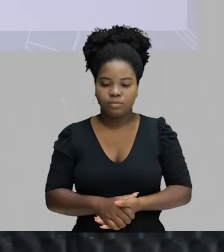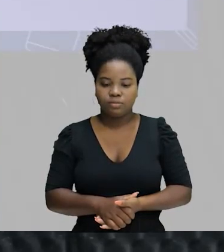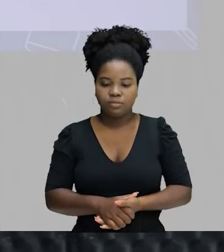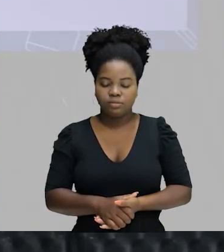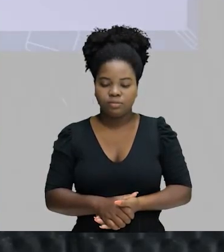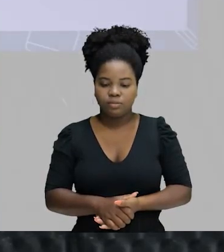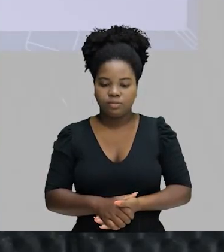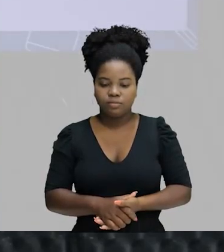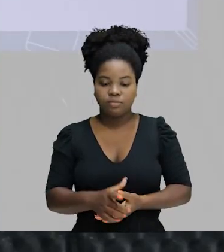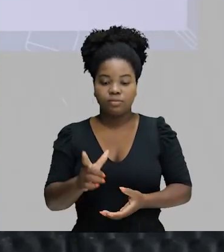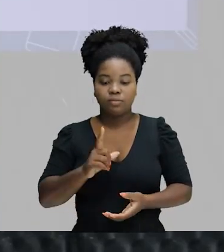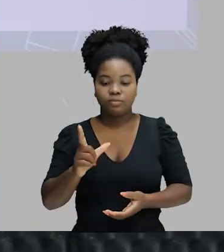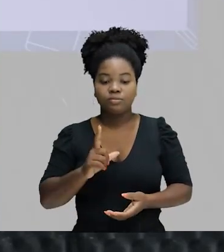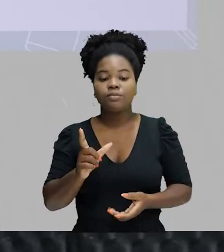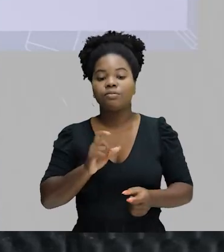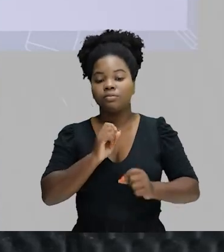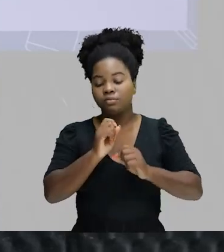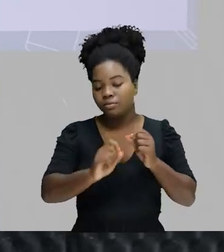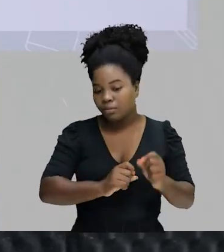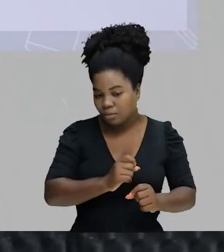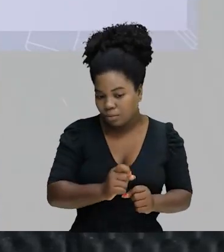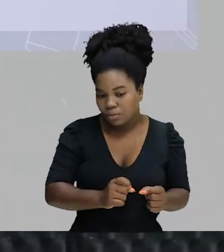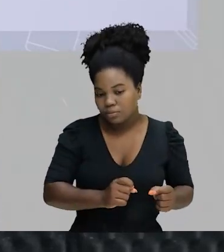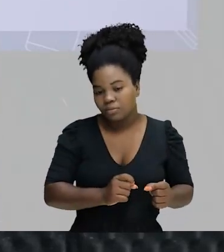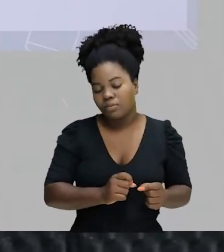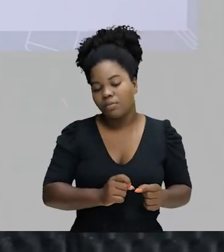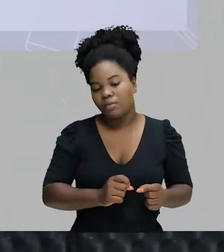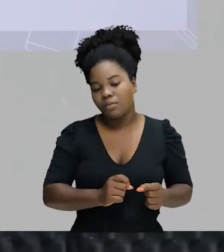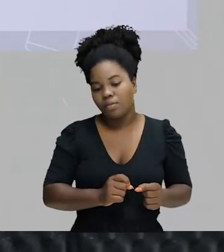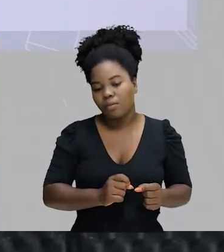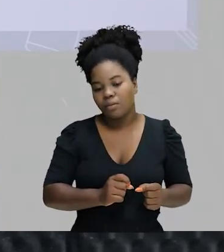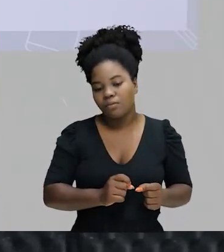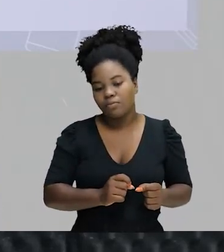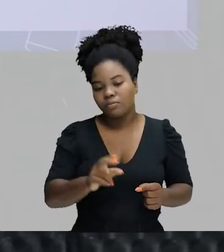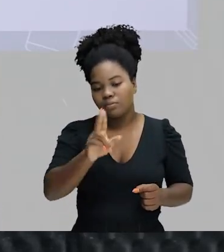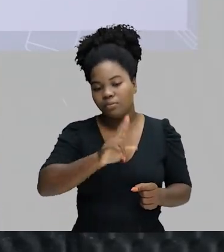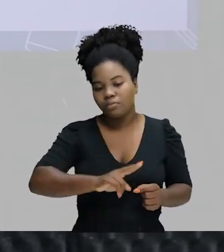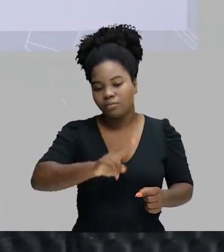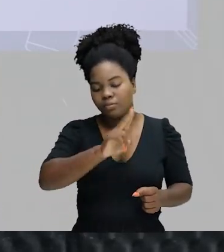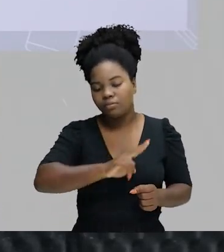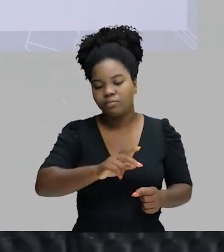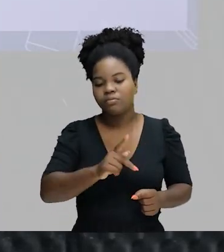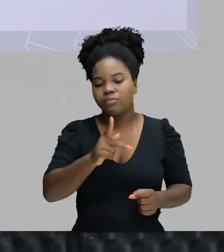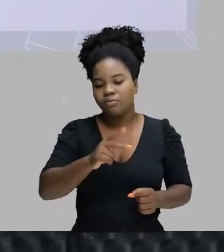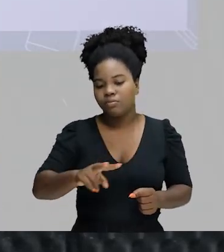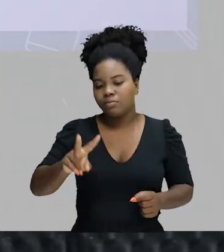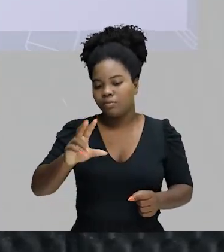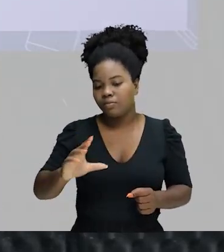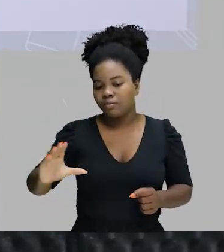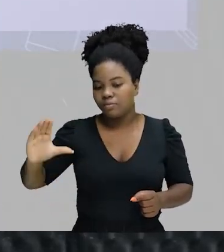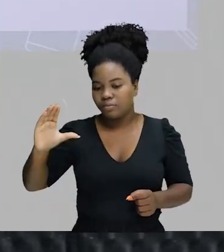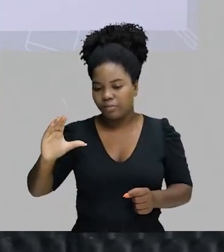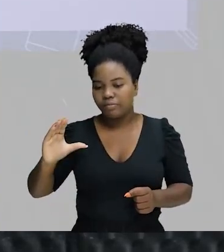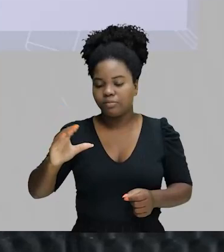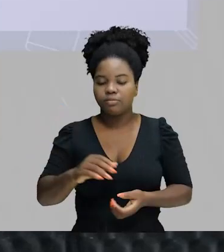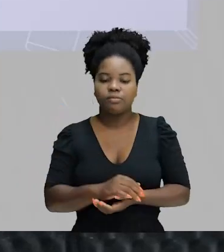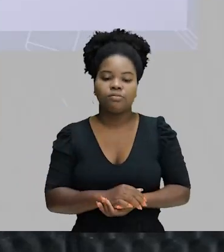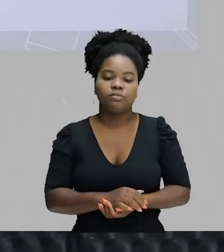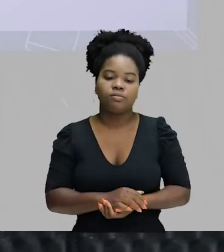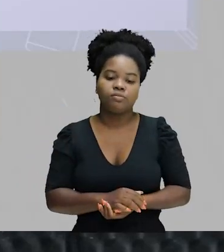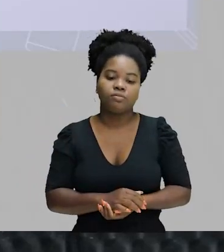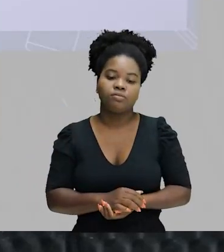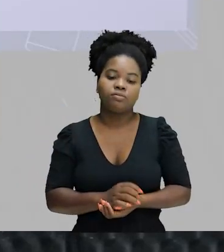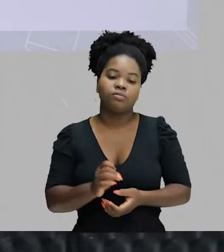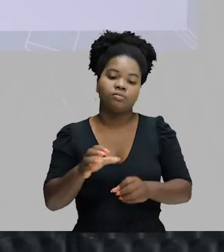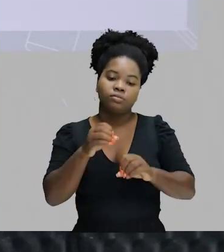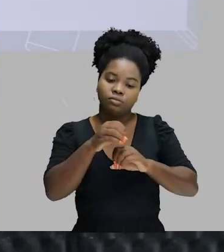temos aqui uma ampla gama de utilização desse tipo de polímero. Só uma